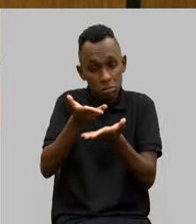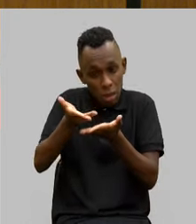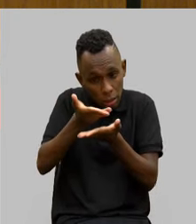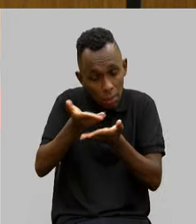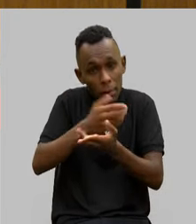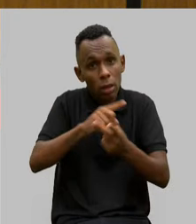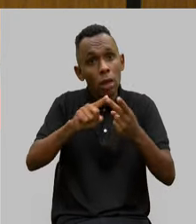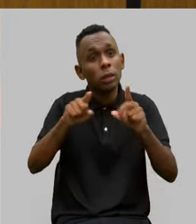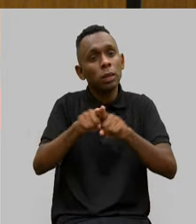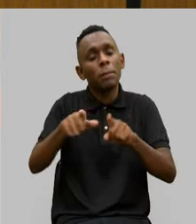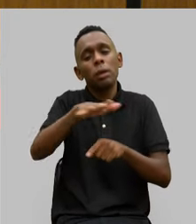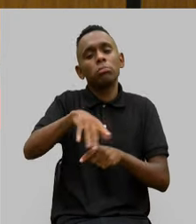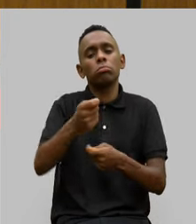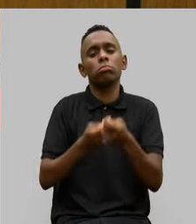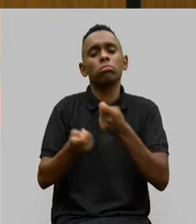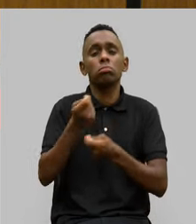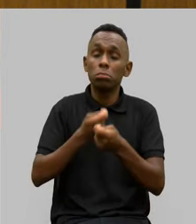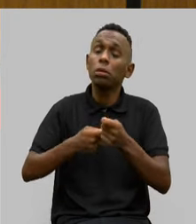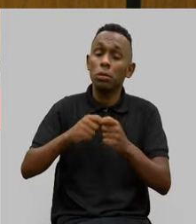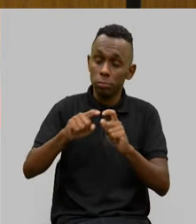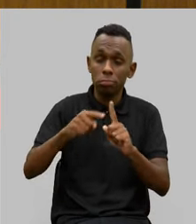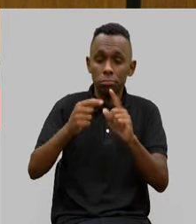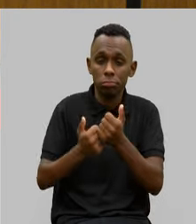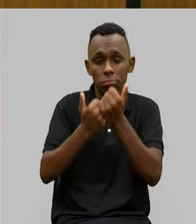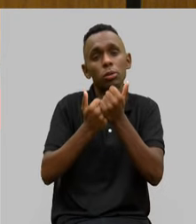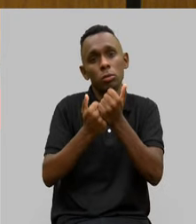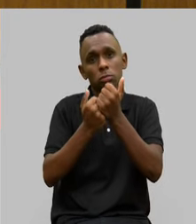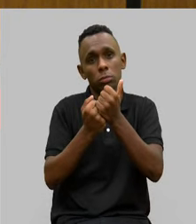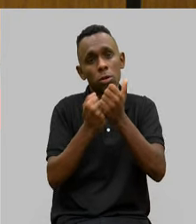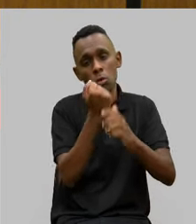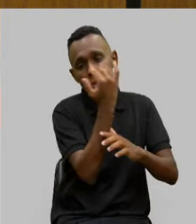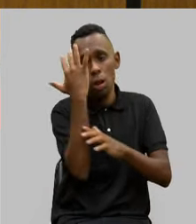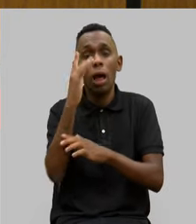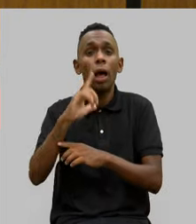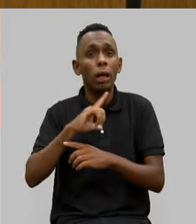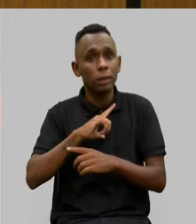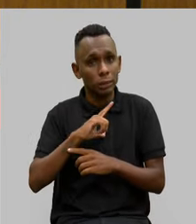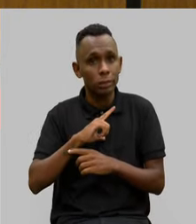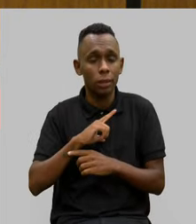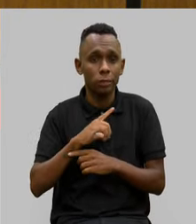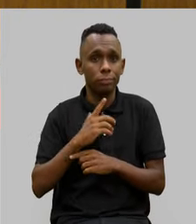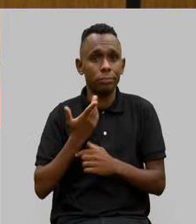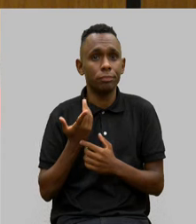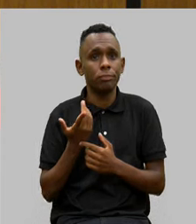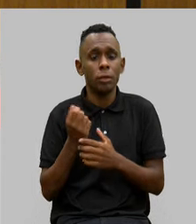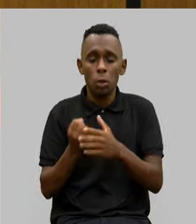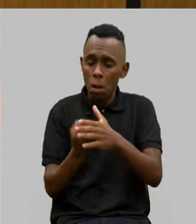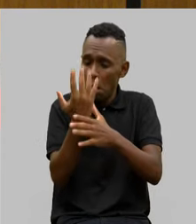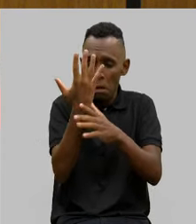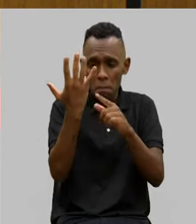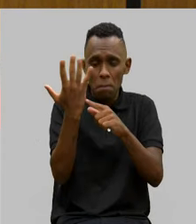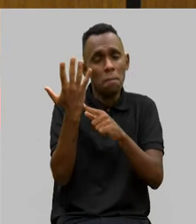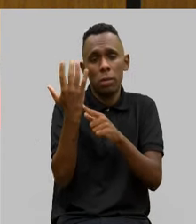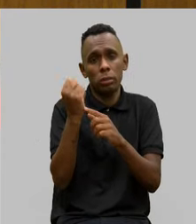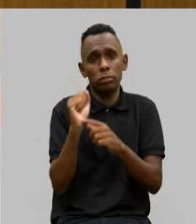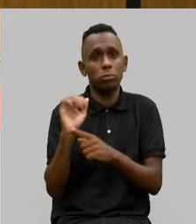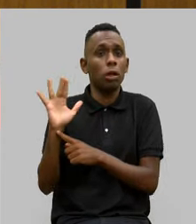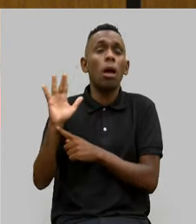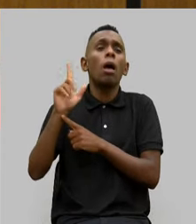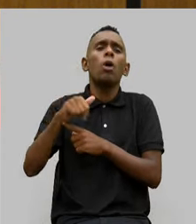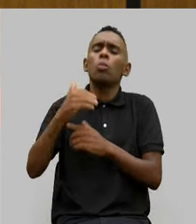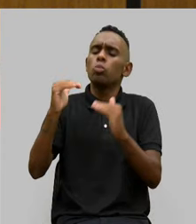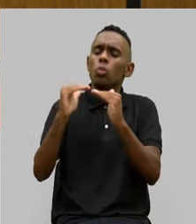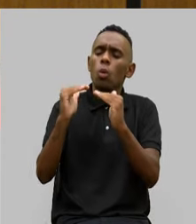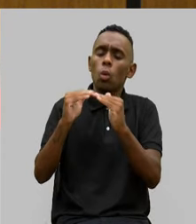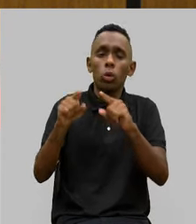potencial econômico que essa planta tem tem né porque nada mais é do que uma planta né E aí eu concordo com